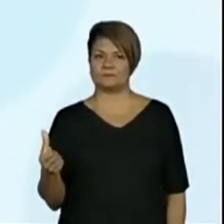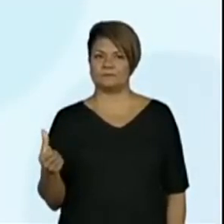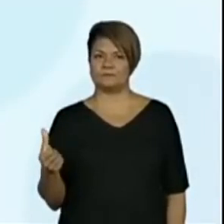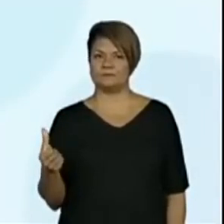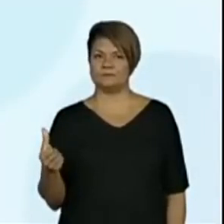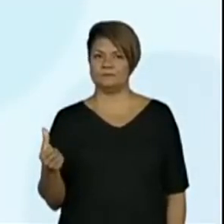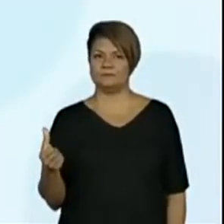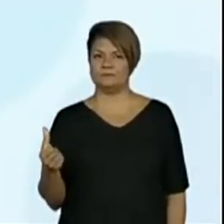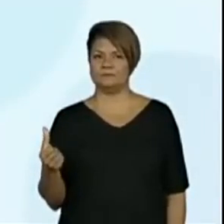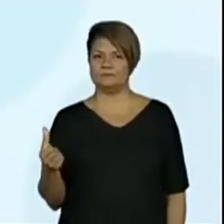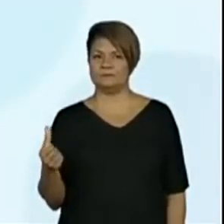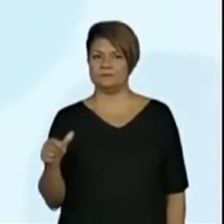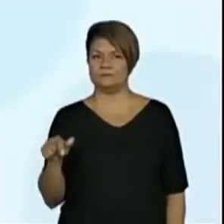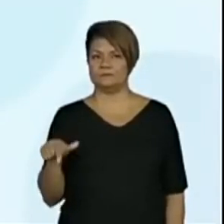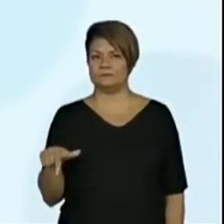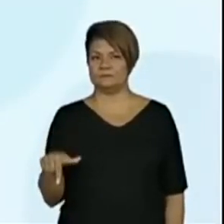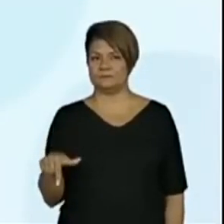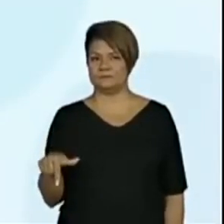seis,